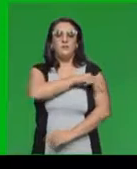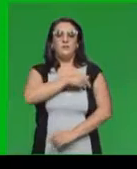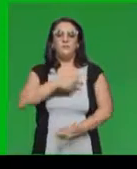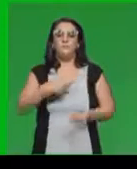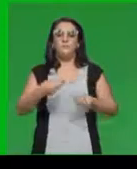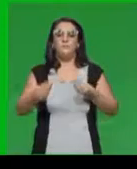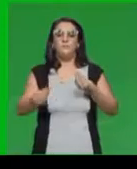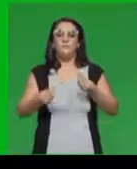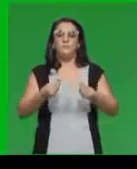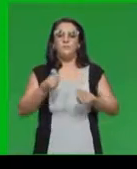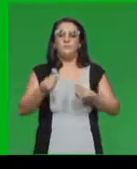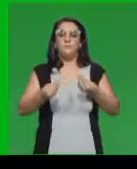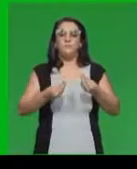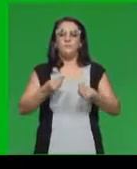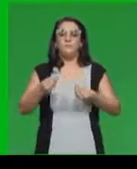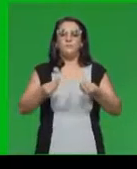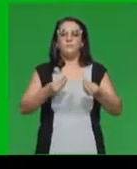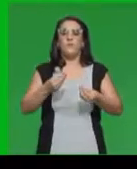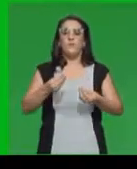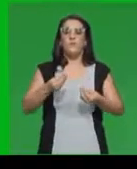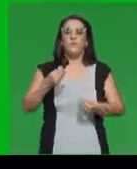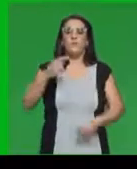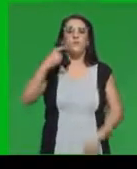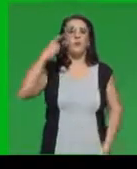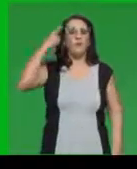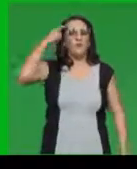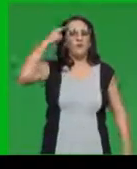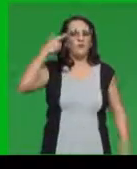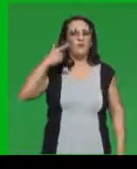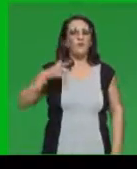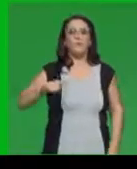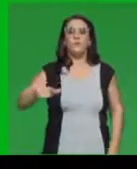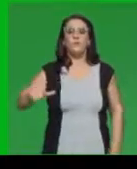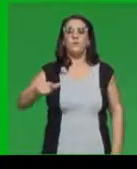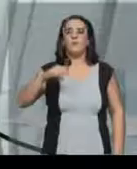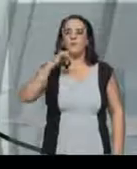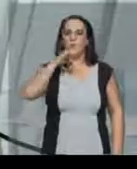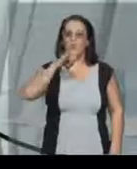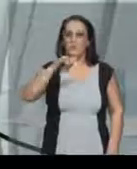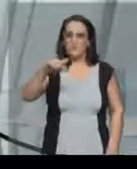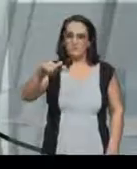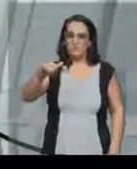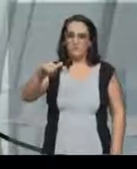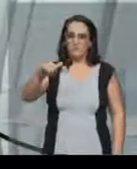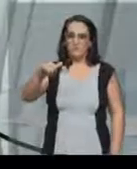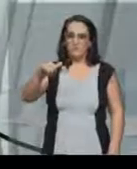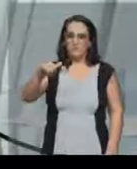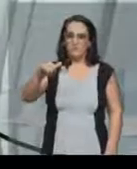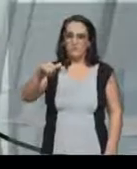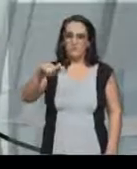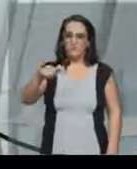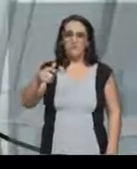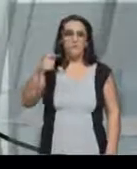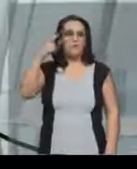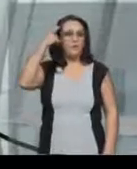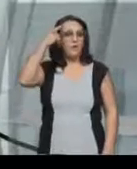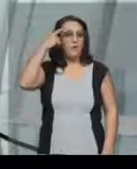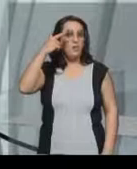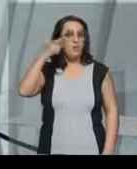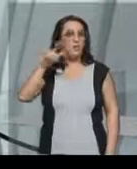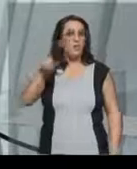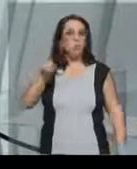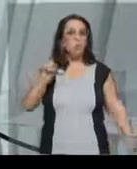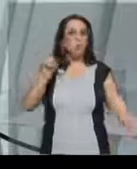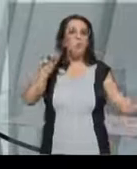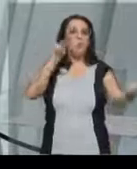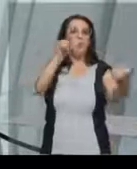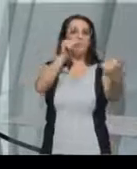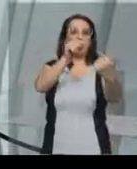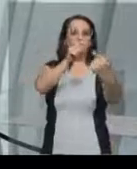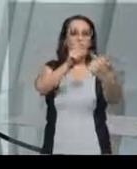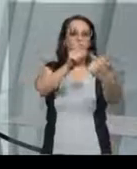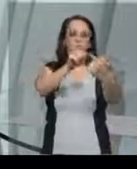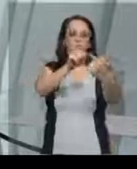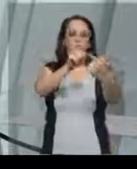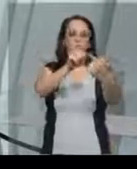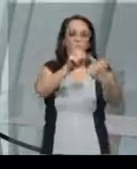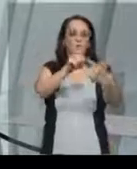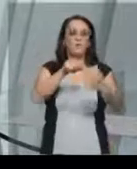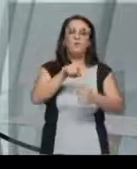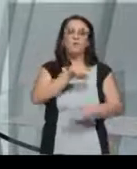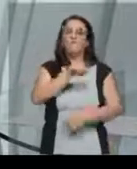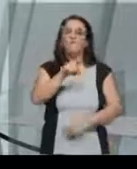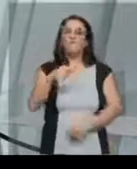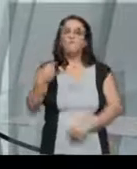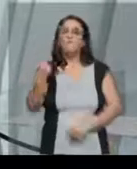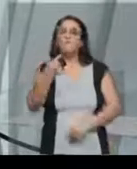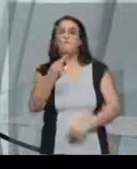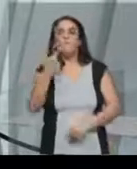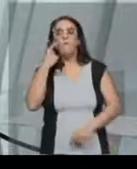ser a linguagem da notícia, professora? Olha, linguagem objetiva. Nós vamos ver que nós teremos a